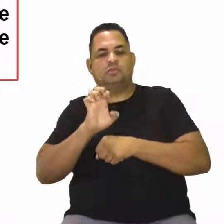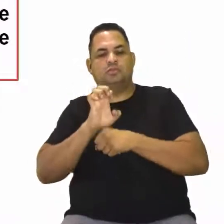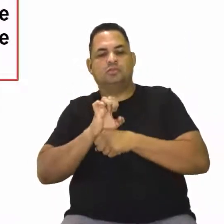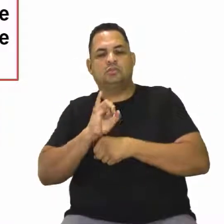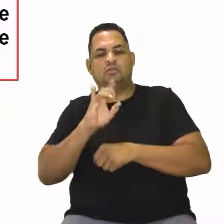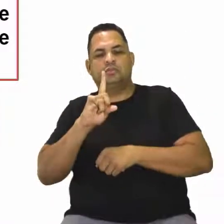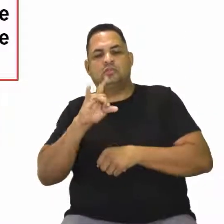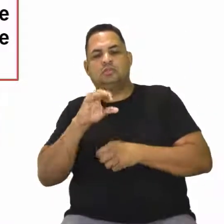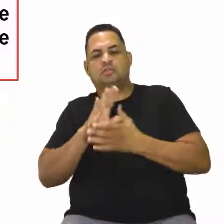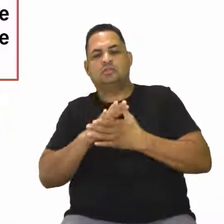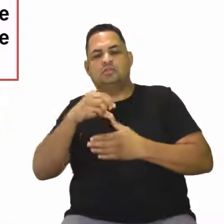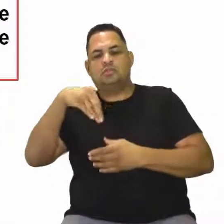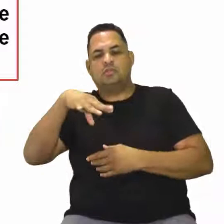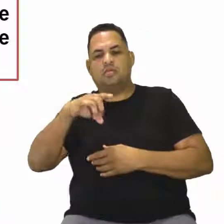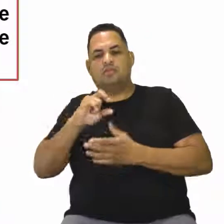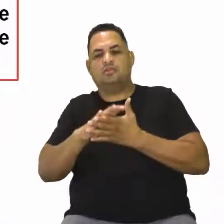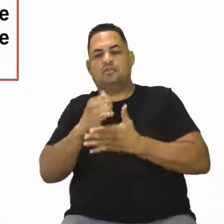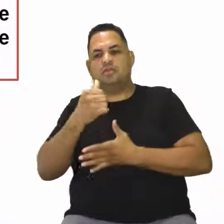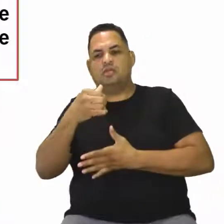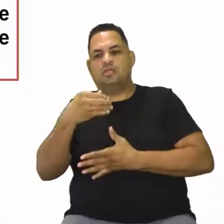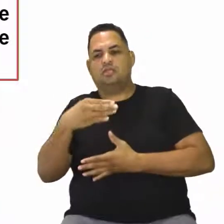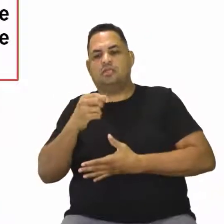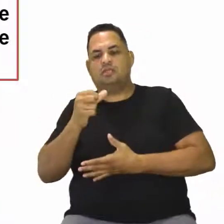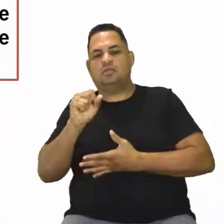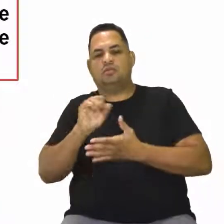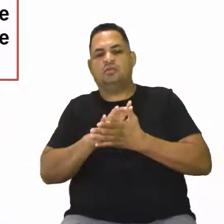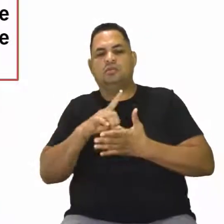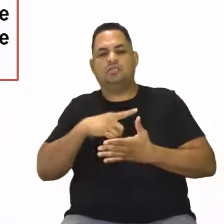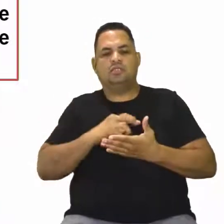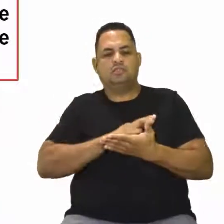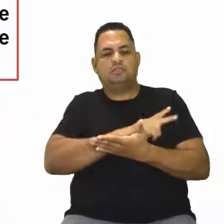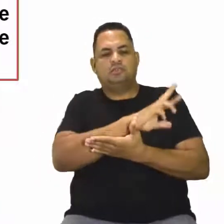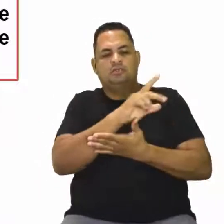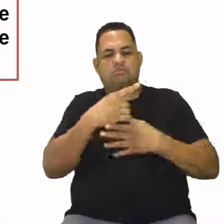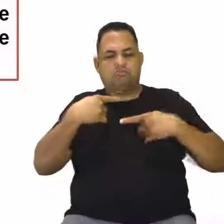em maio de 48. E aí houve uma série de